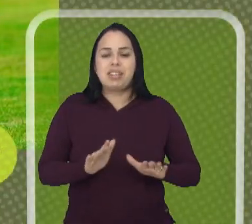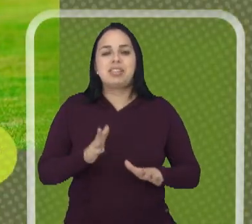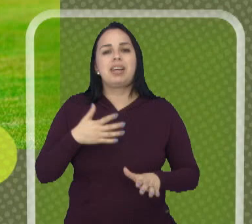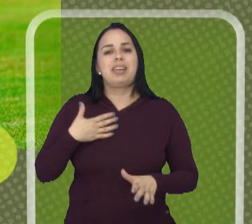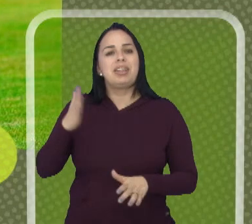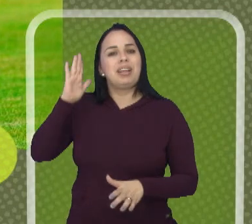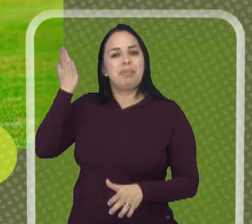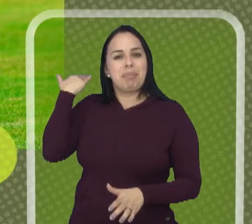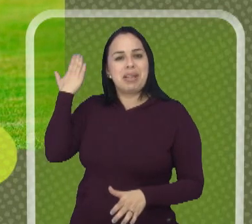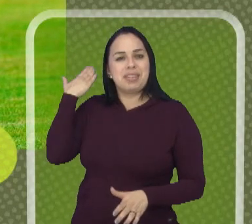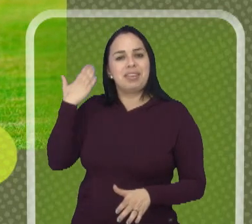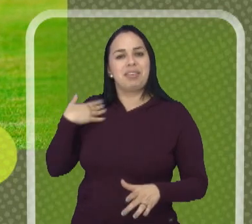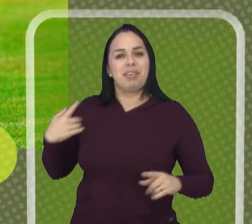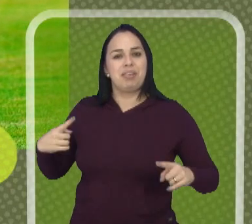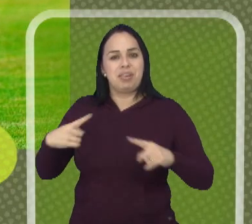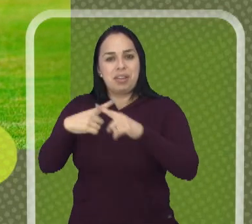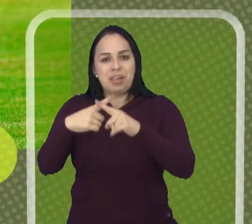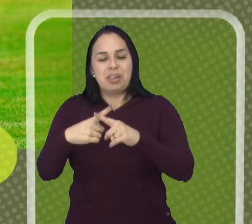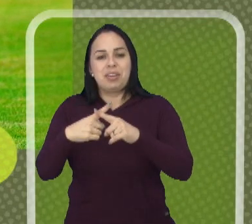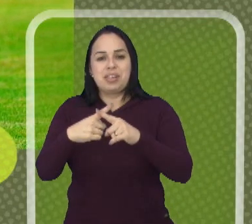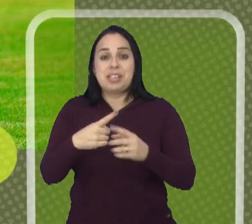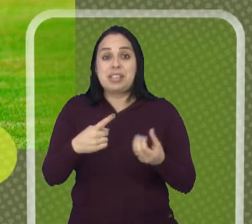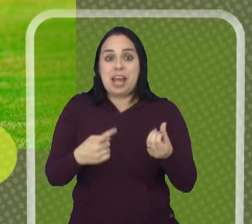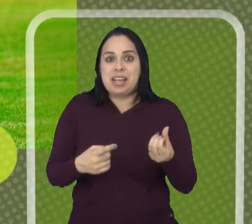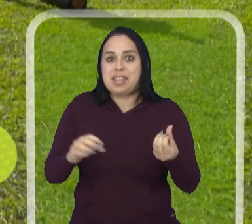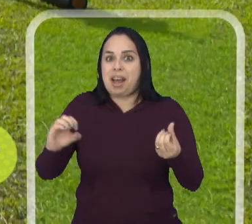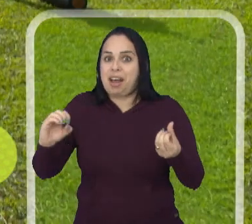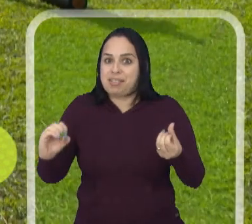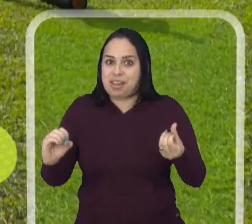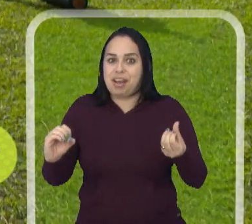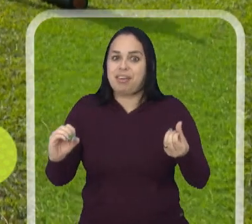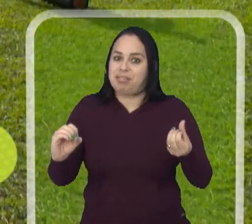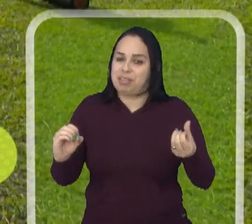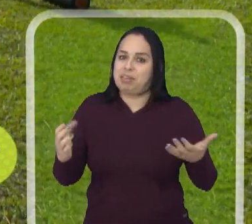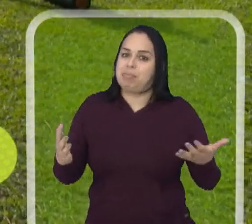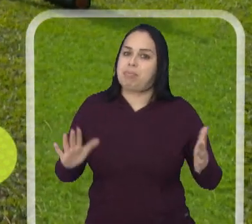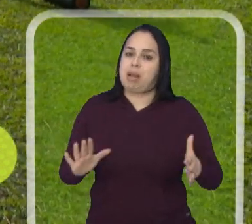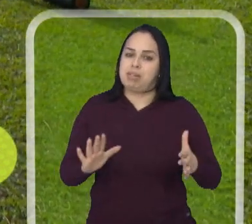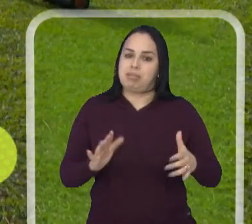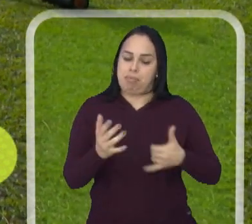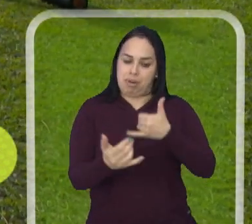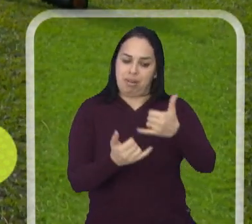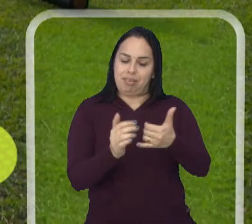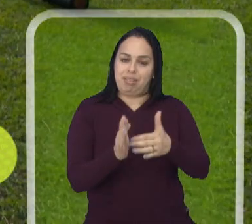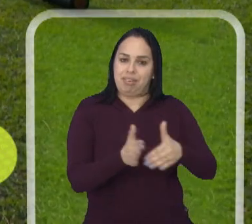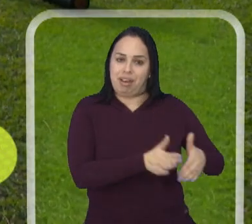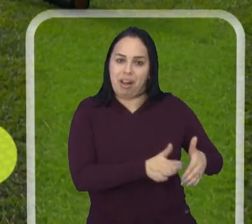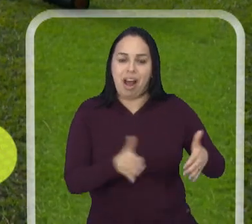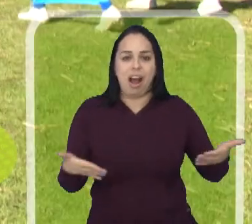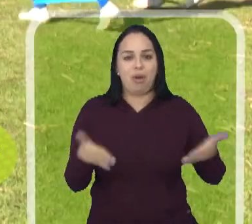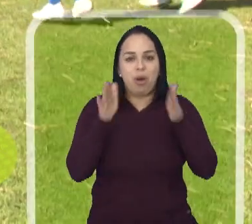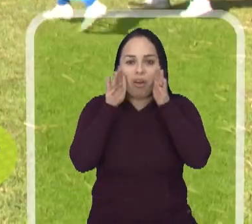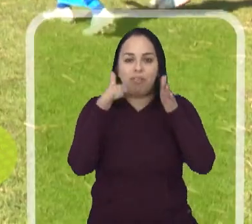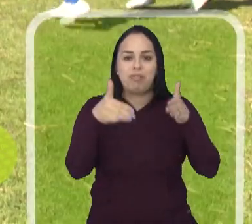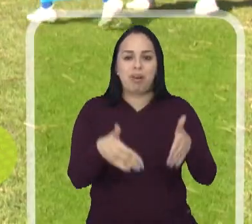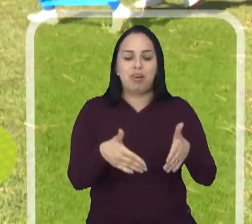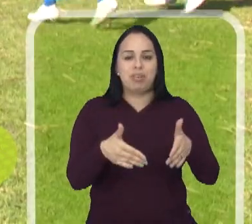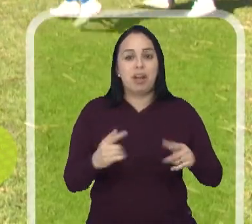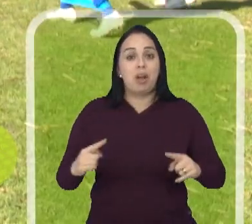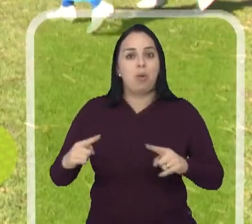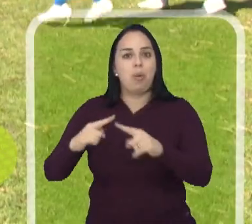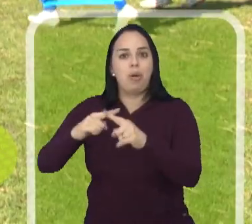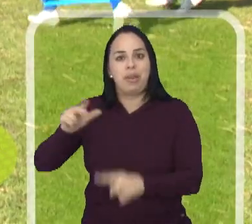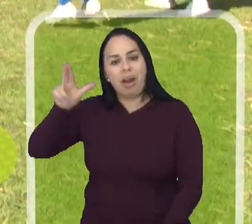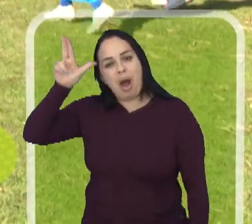por 6-0 contra o Crespon fora de casa. Mas brincadeiras à parte, o foco total agora é na partida